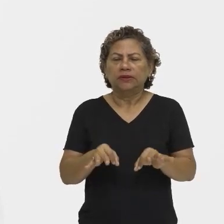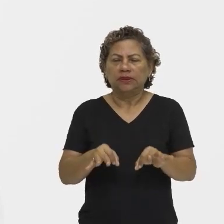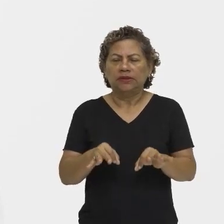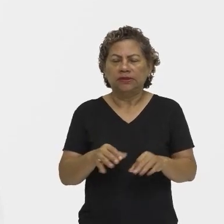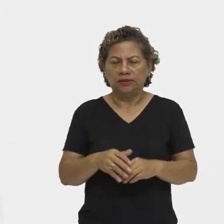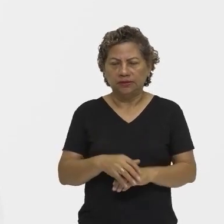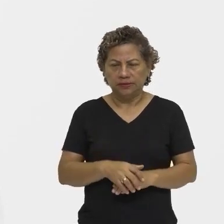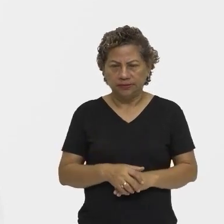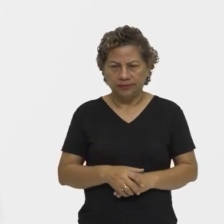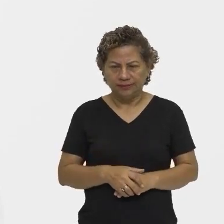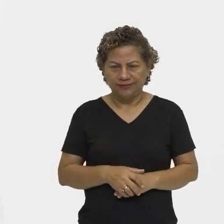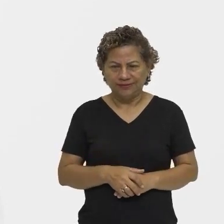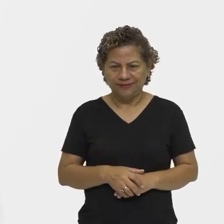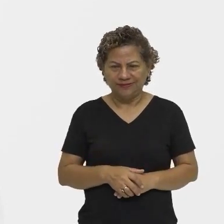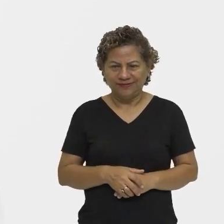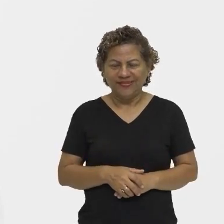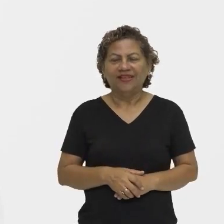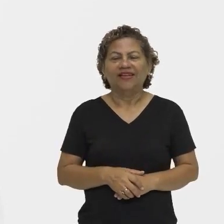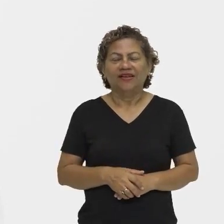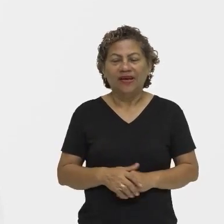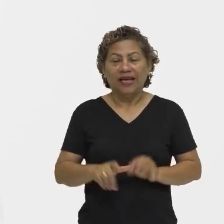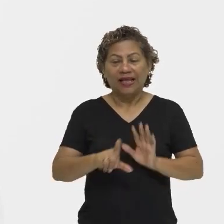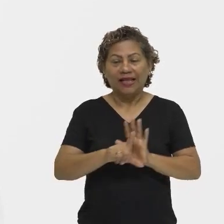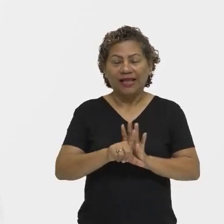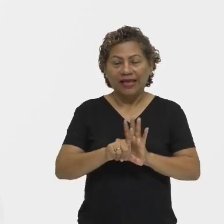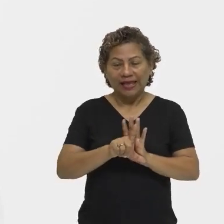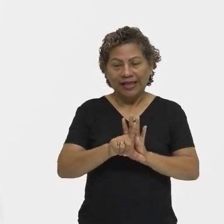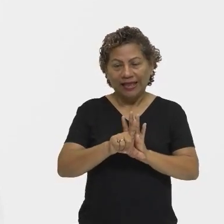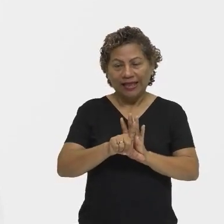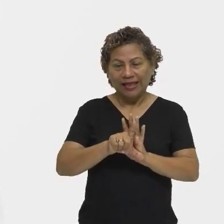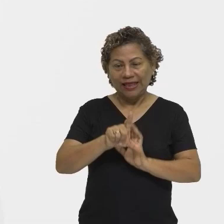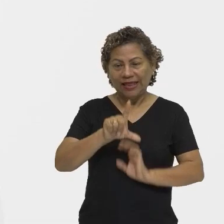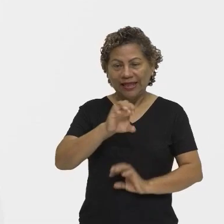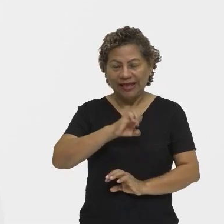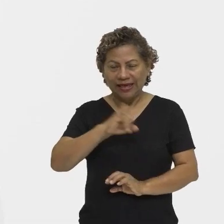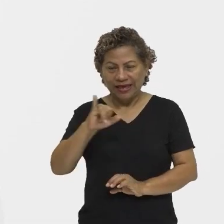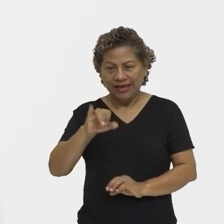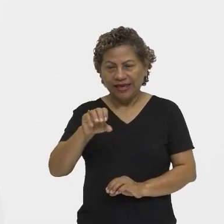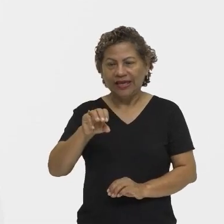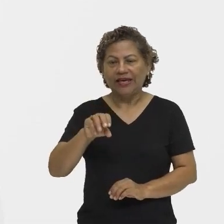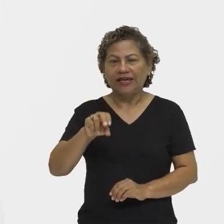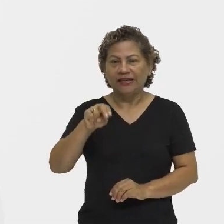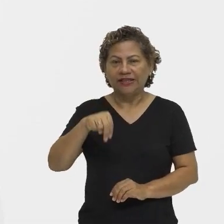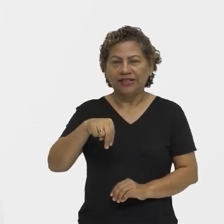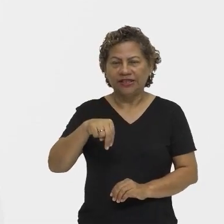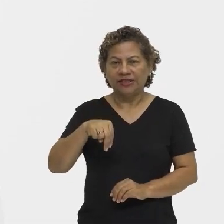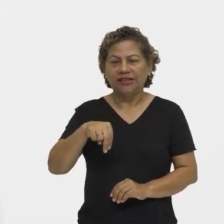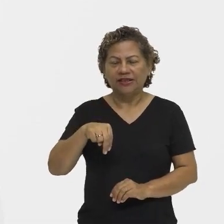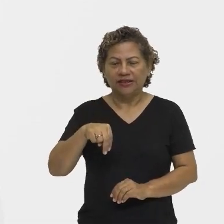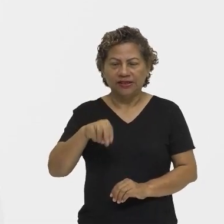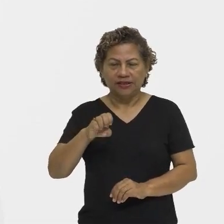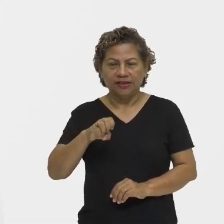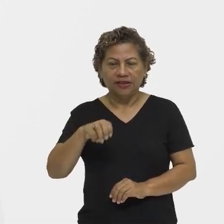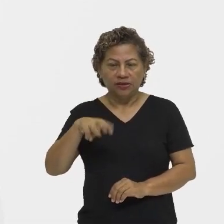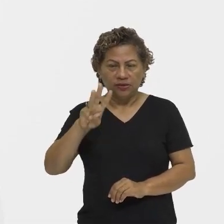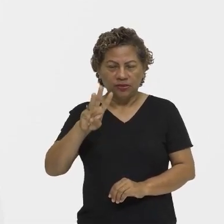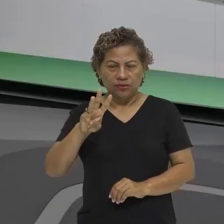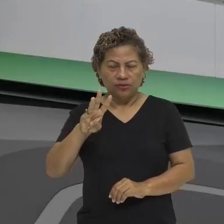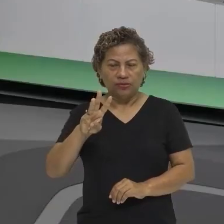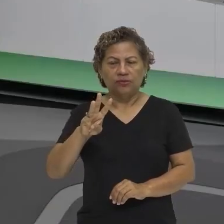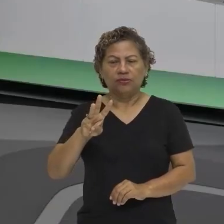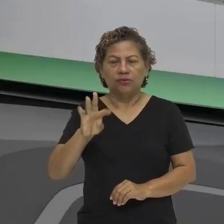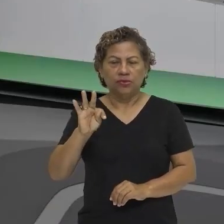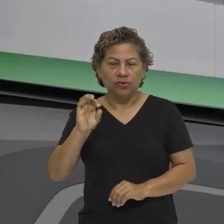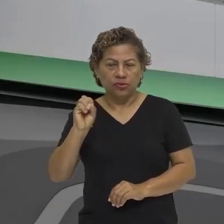do nosso pêndulo de Newton. Né? Você às vezes encontra esse dispositivo em